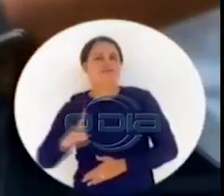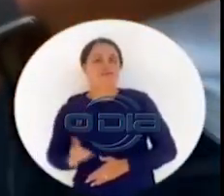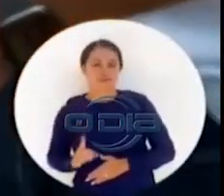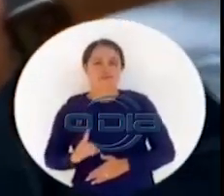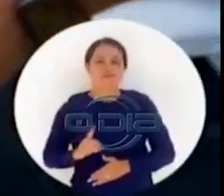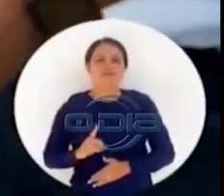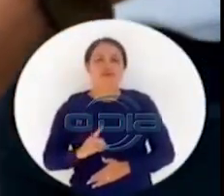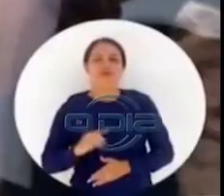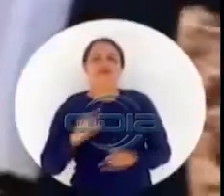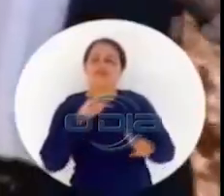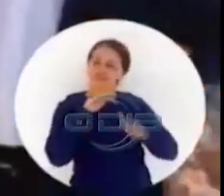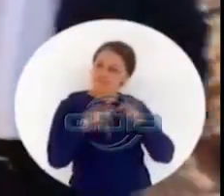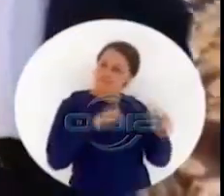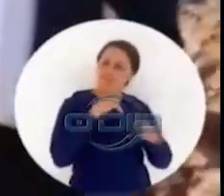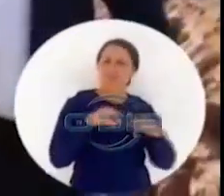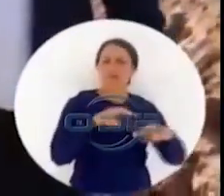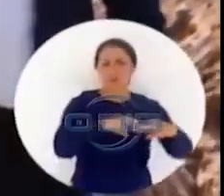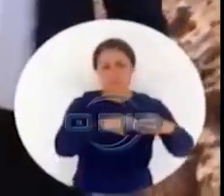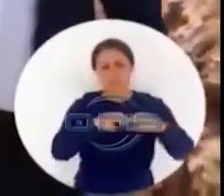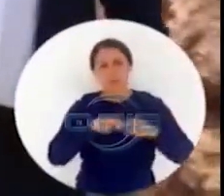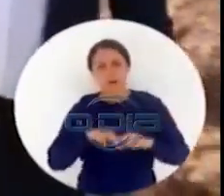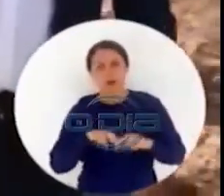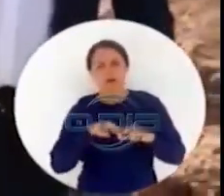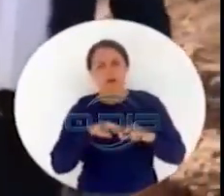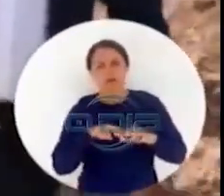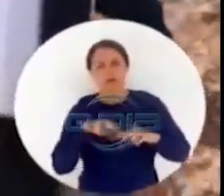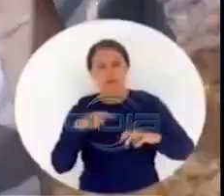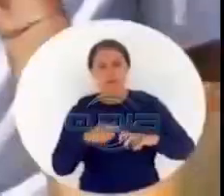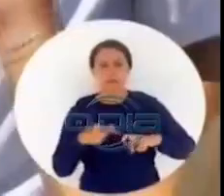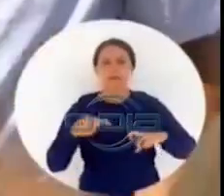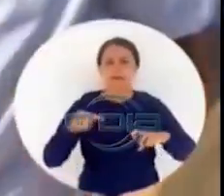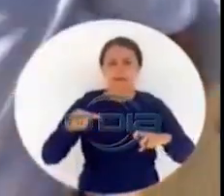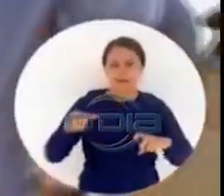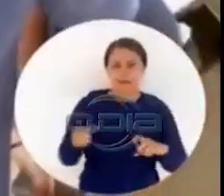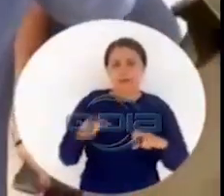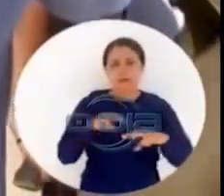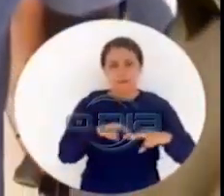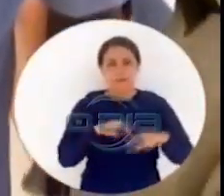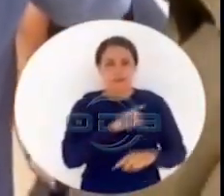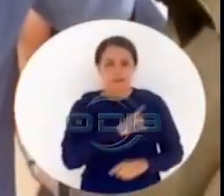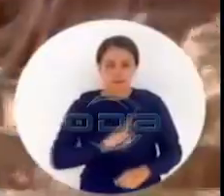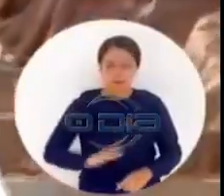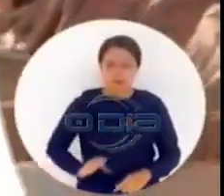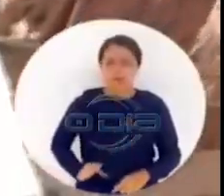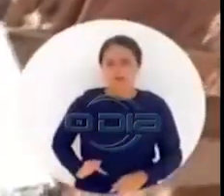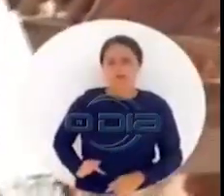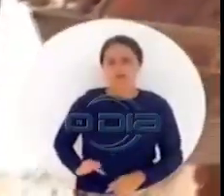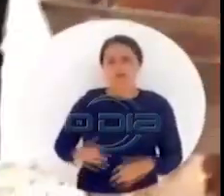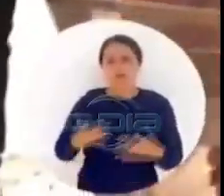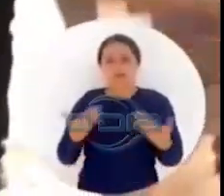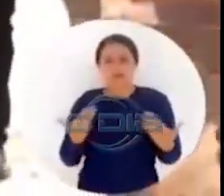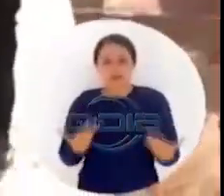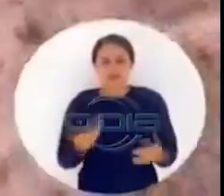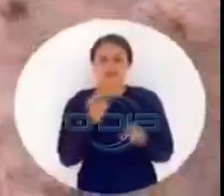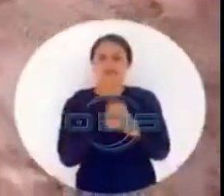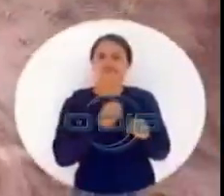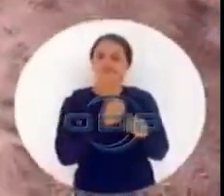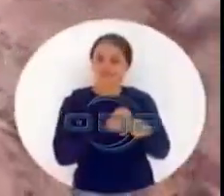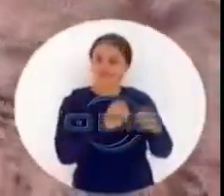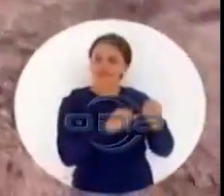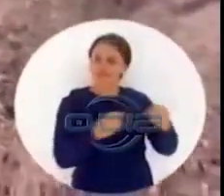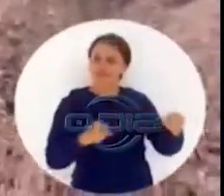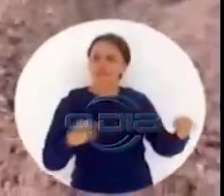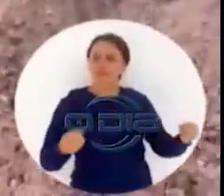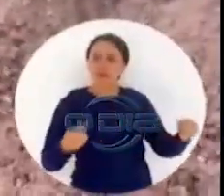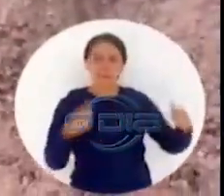pela prefeita Dinaí Veloso, através de emenda parlamentar do então deputado federal Juscelino Filho.